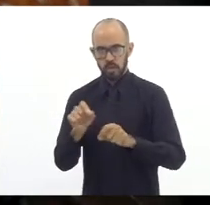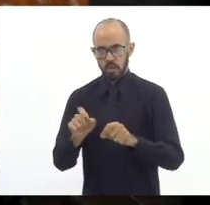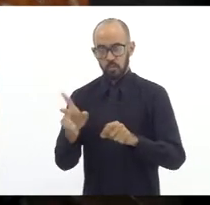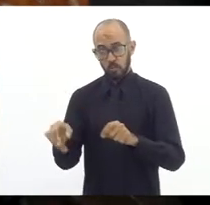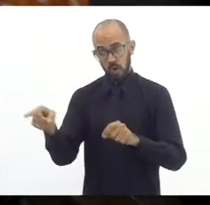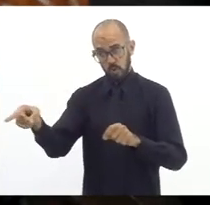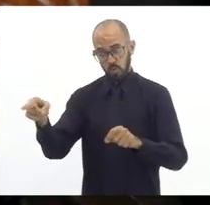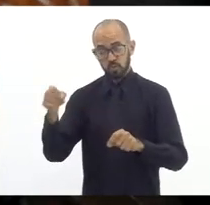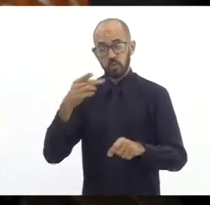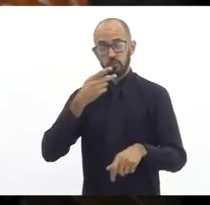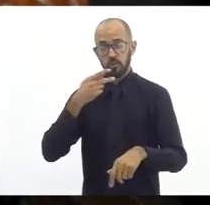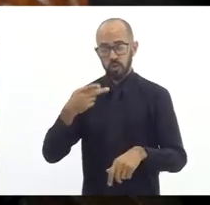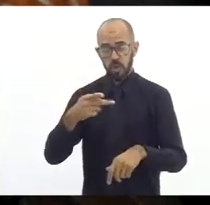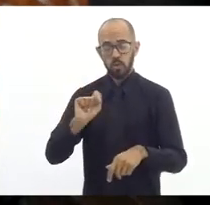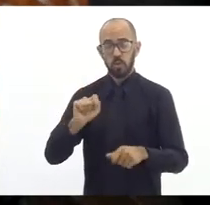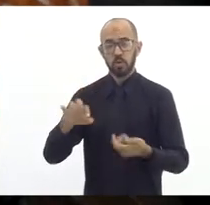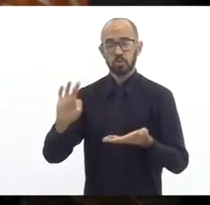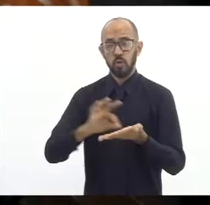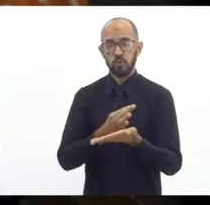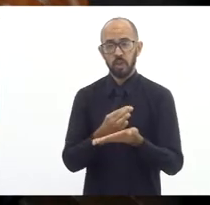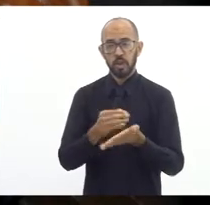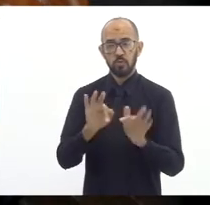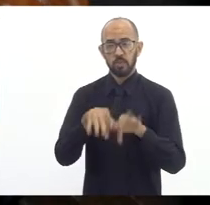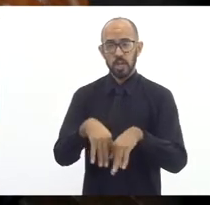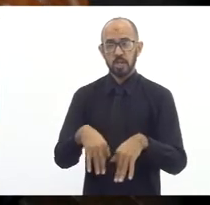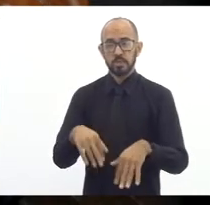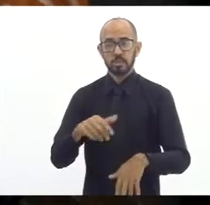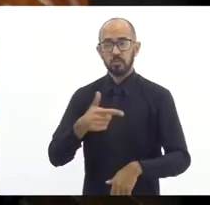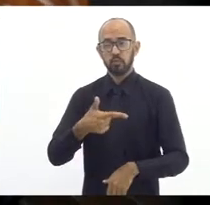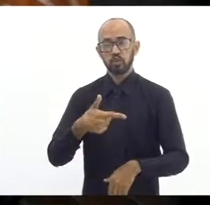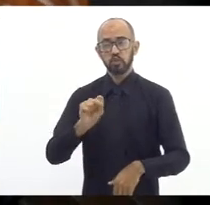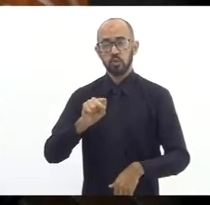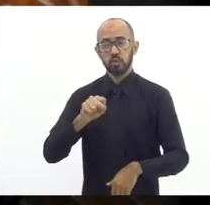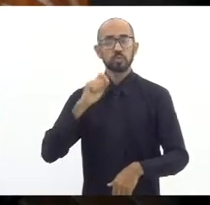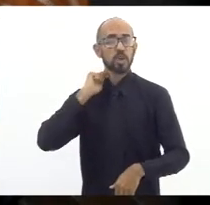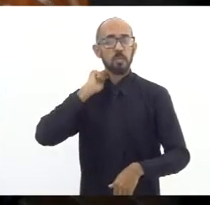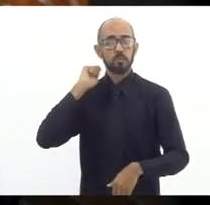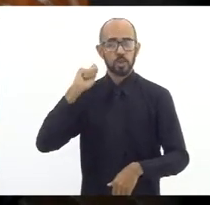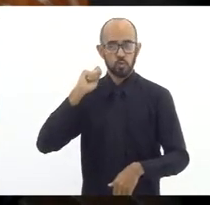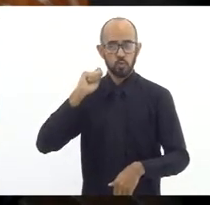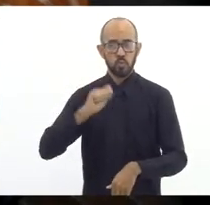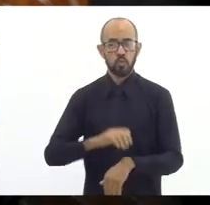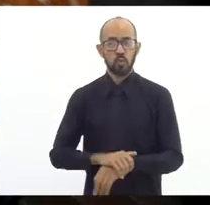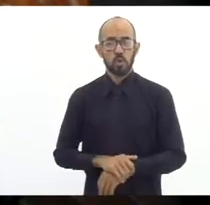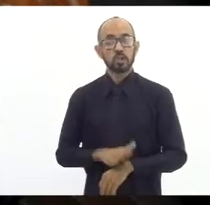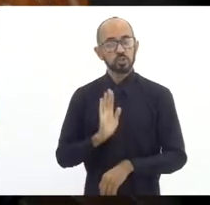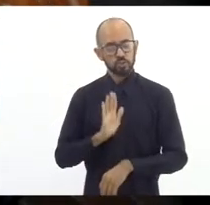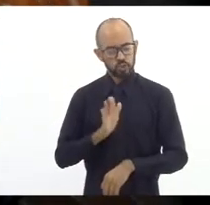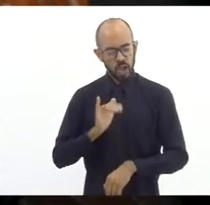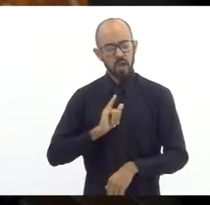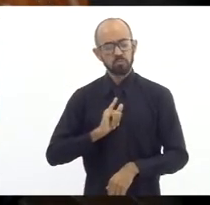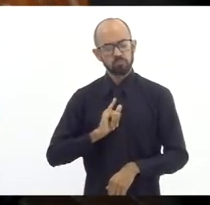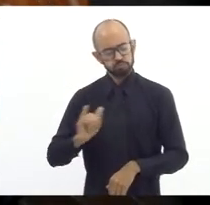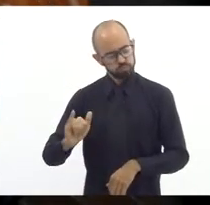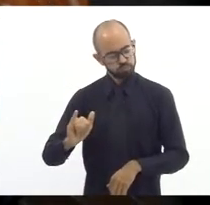acertadamente disse o deputado Dionísio, o convênio termina agora no dia 28 de abril. A gente já se manifestou